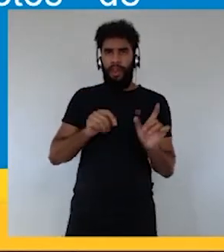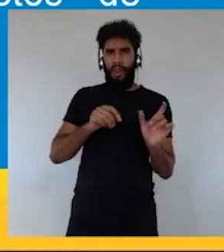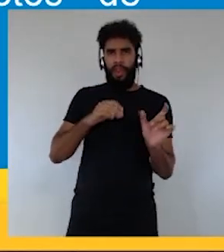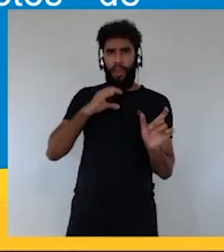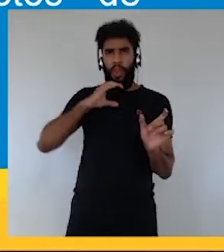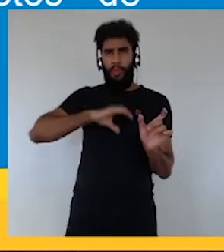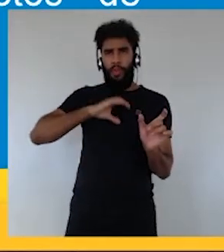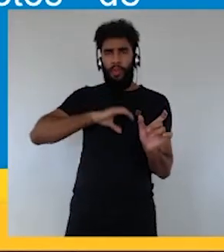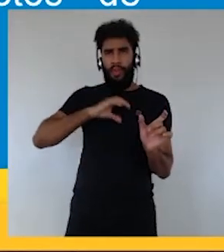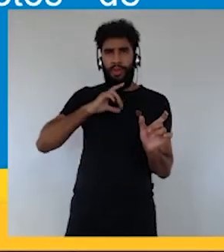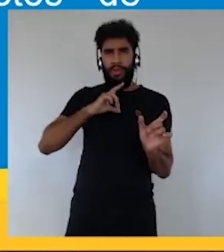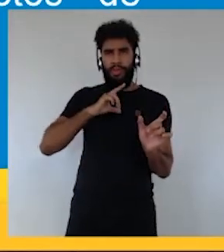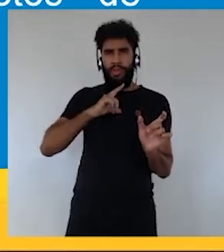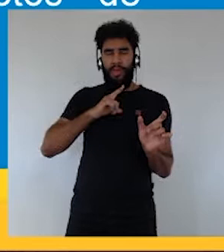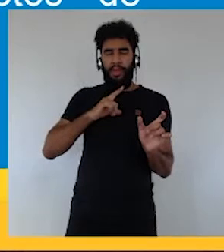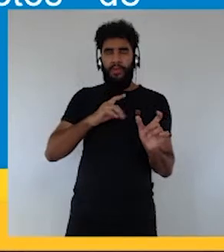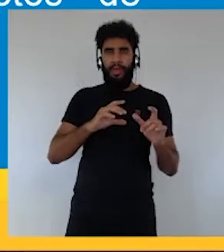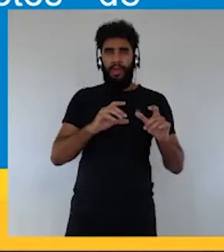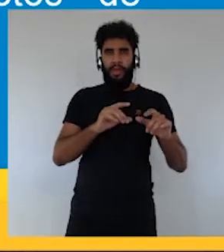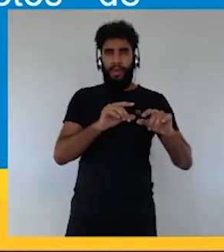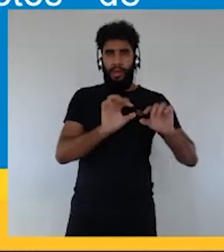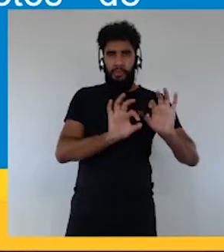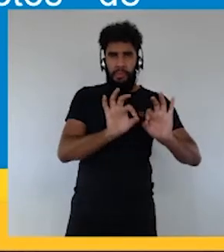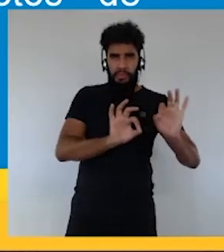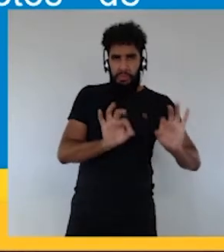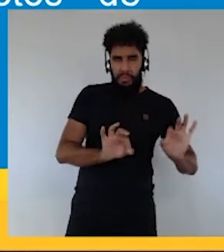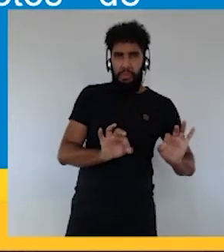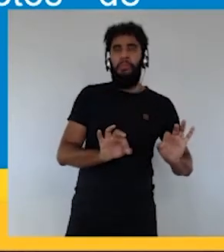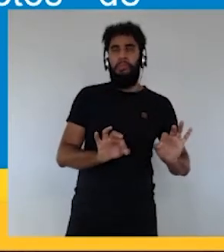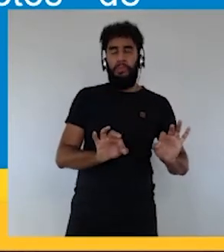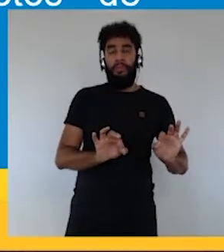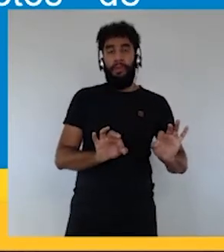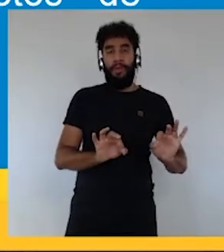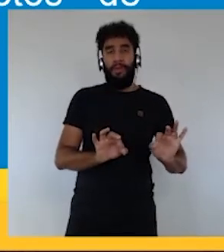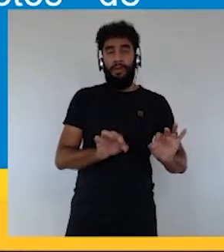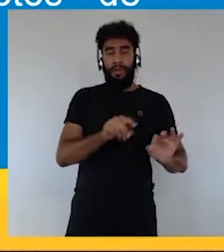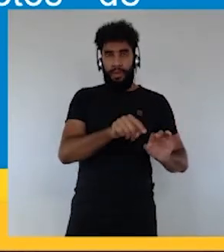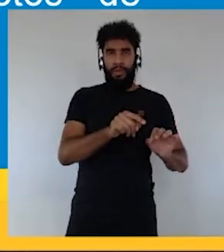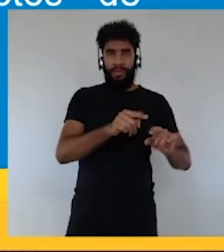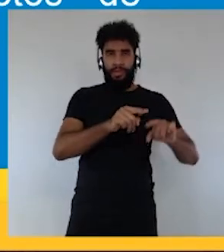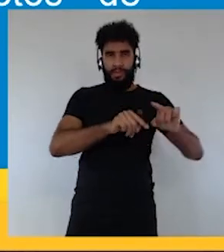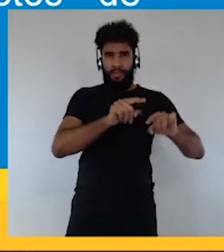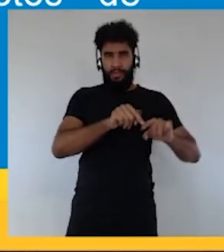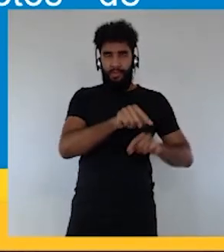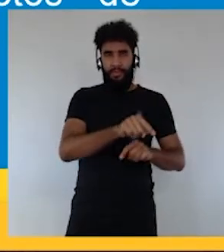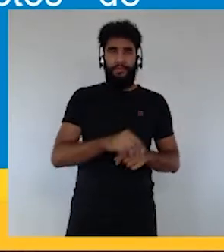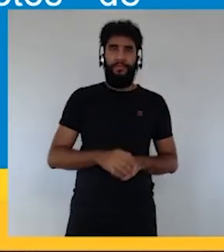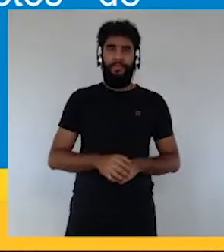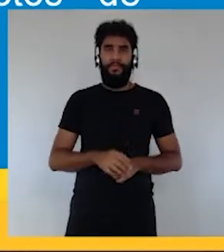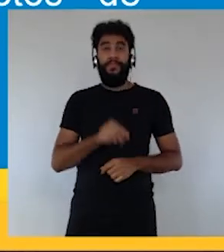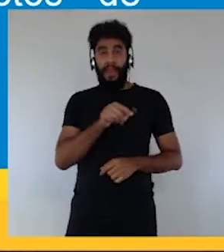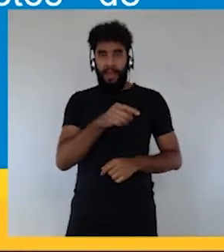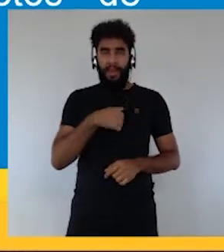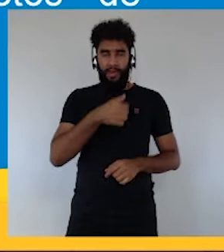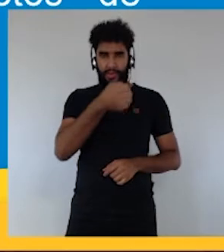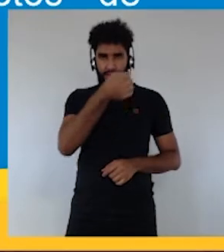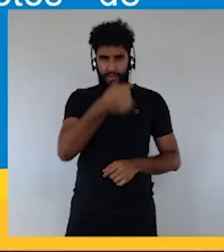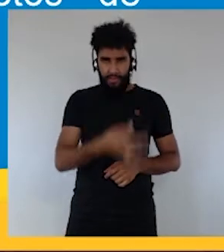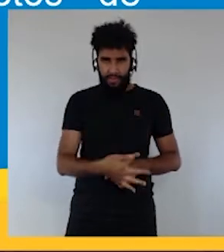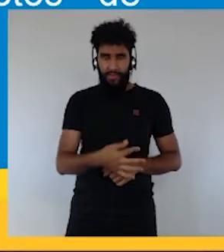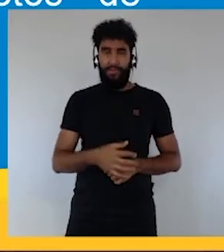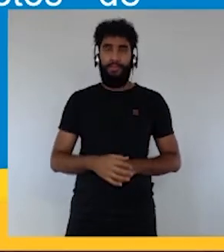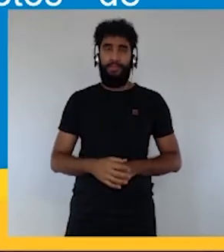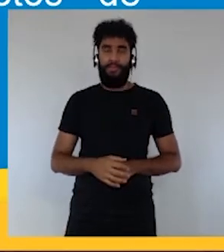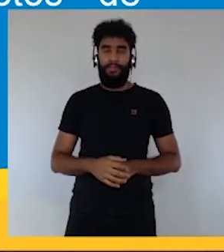as recomendações do CIARB sobre procedimentos remotos para a resolução de conflitos. E é sobre esse instrumento que eu quero falar um pouquinho, porque o Charter Institute of